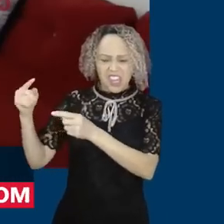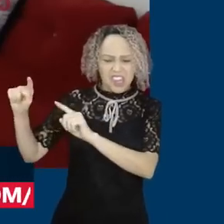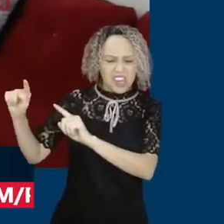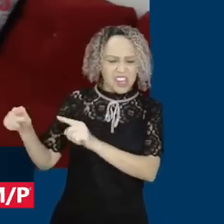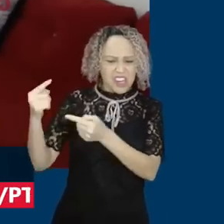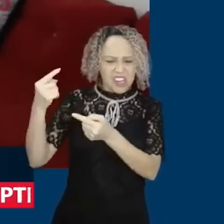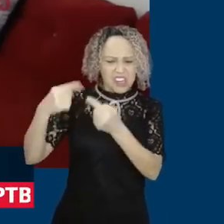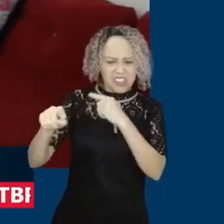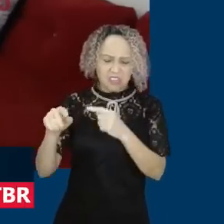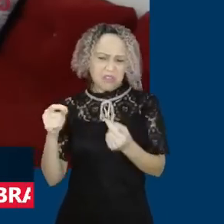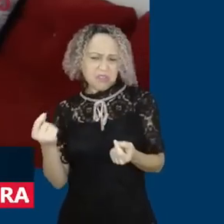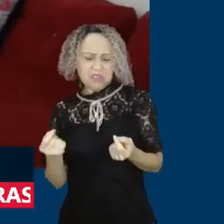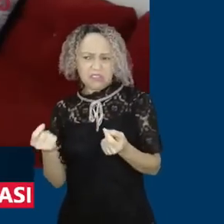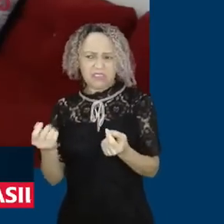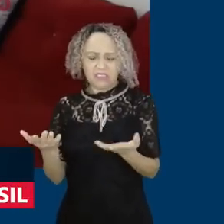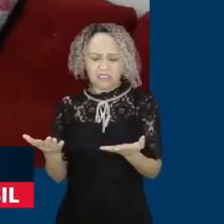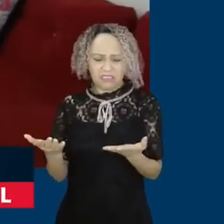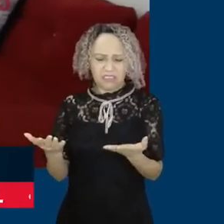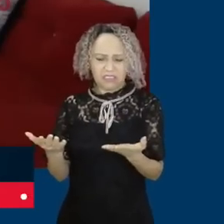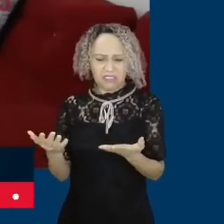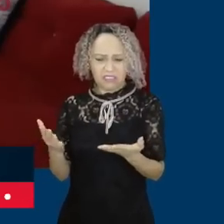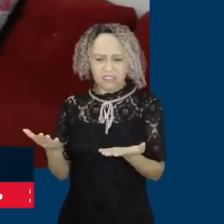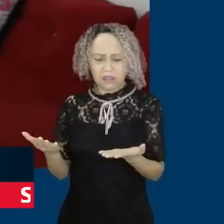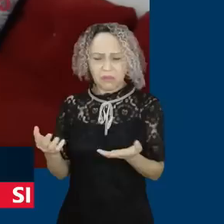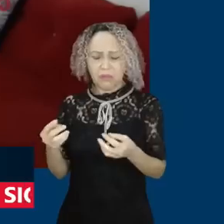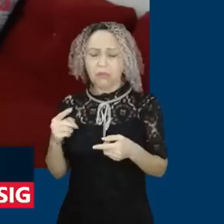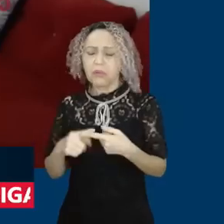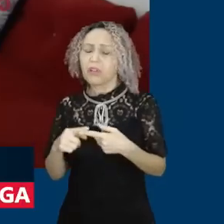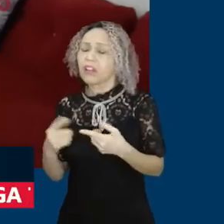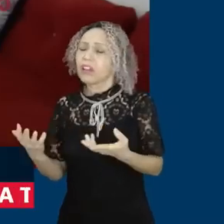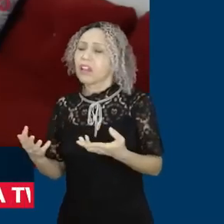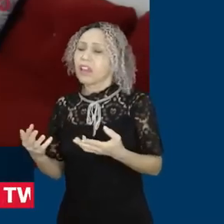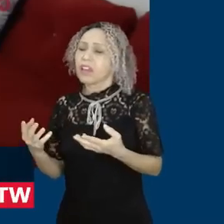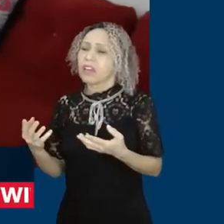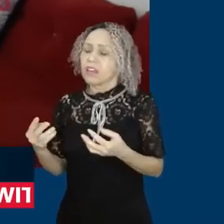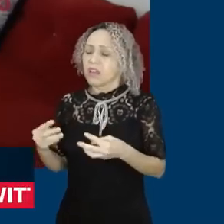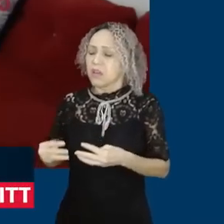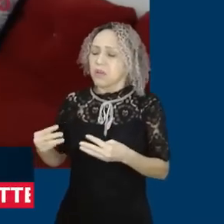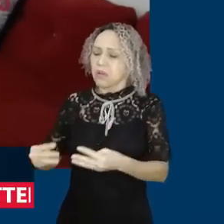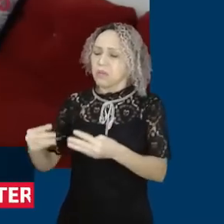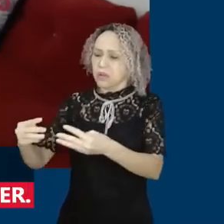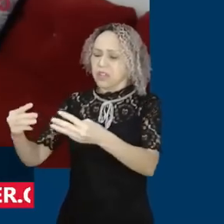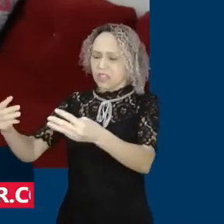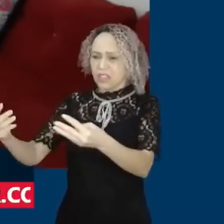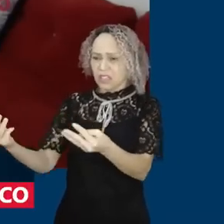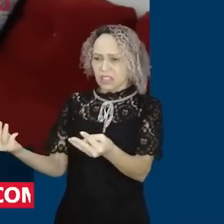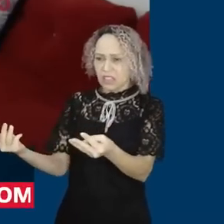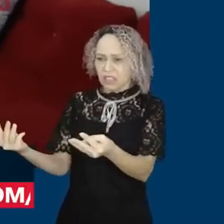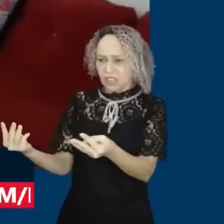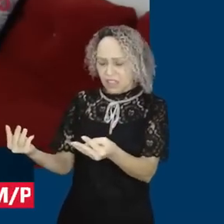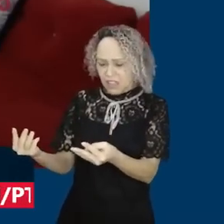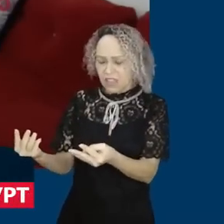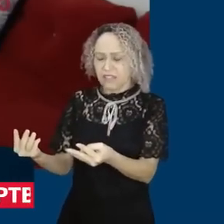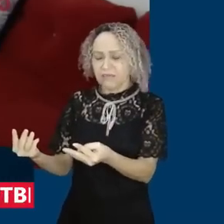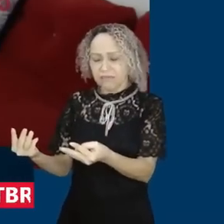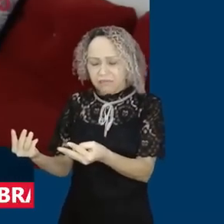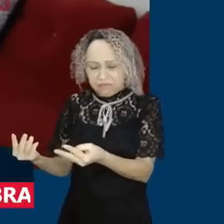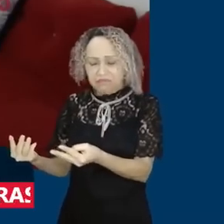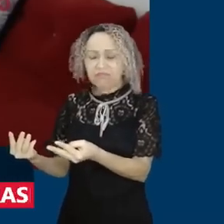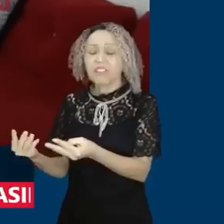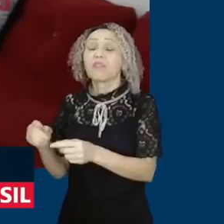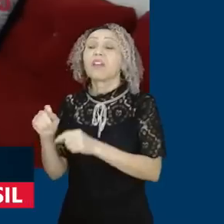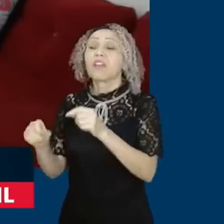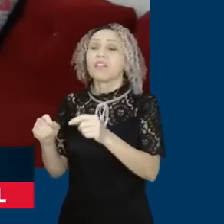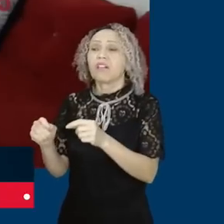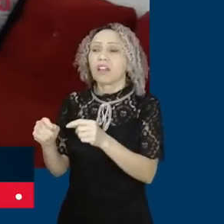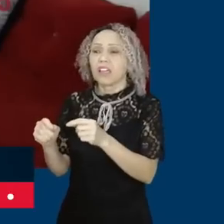e Paulo Guedes, mas também que isso foi feito às custas da miséria do povo brasileiro, e como o orçamento